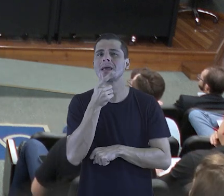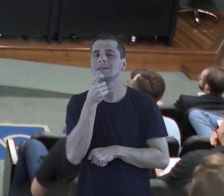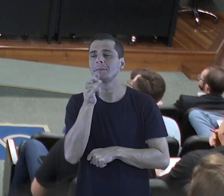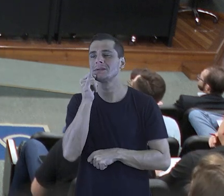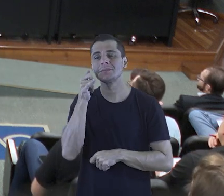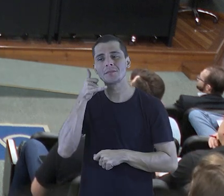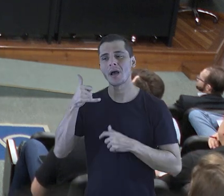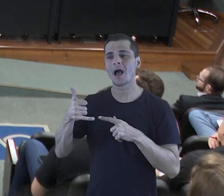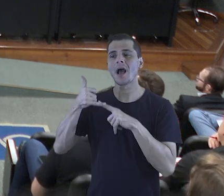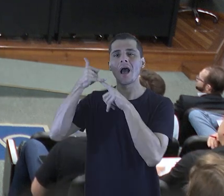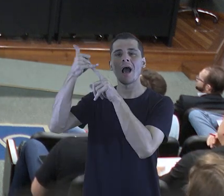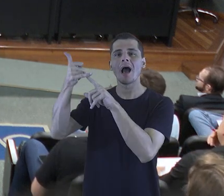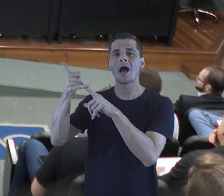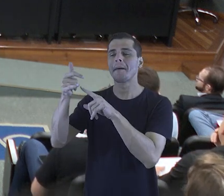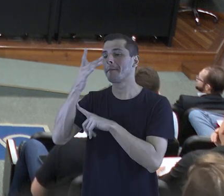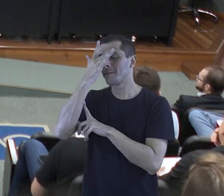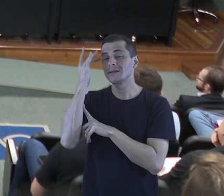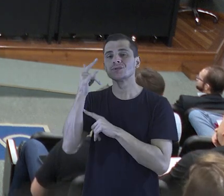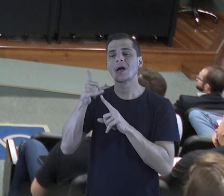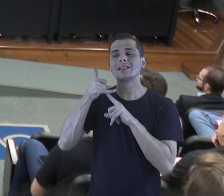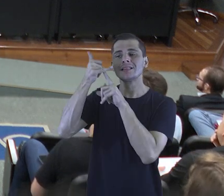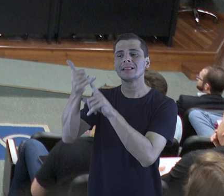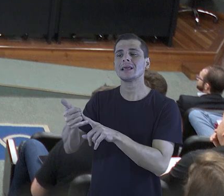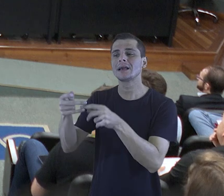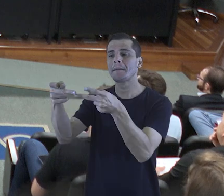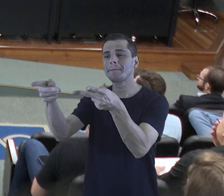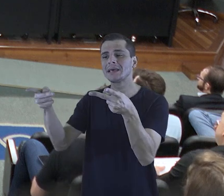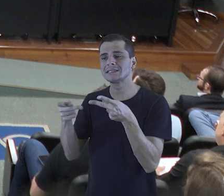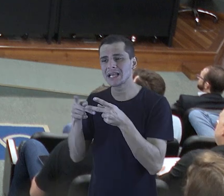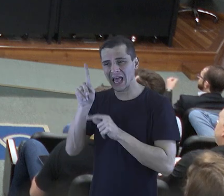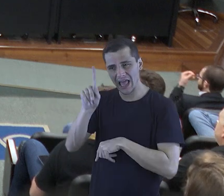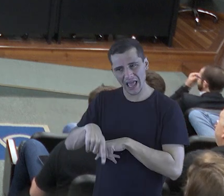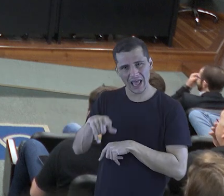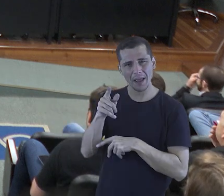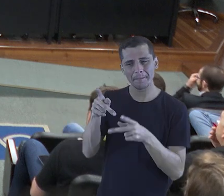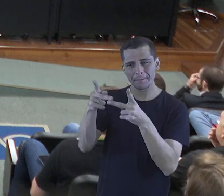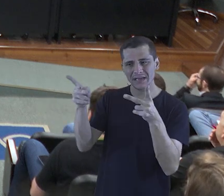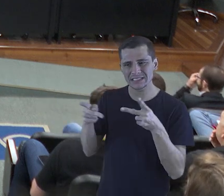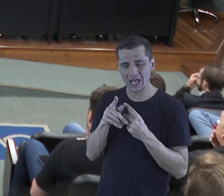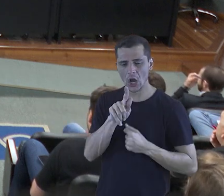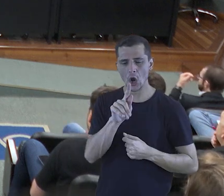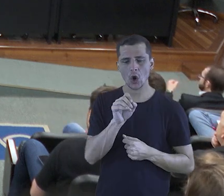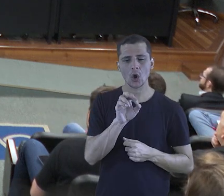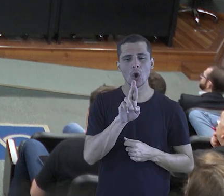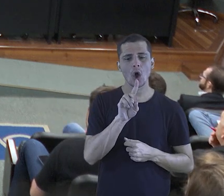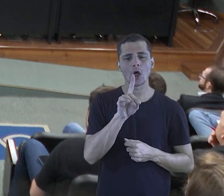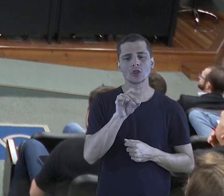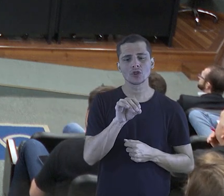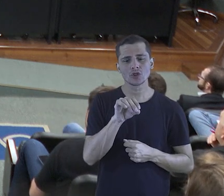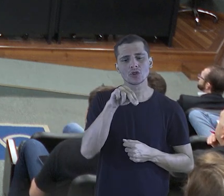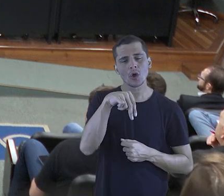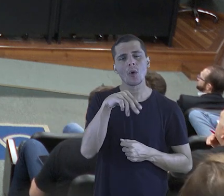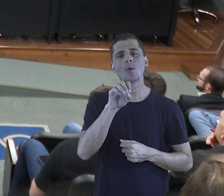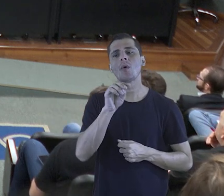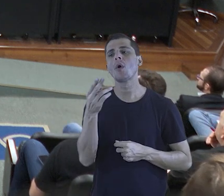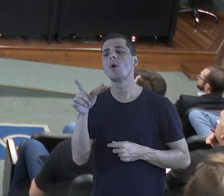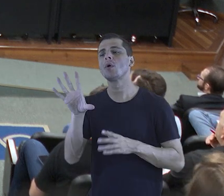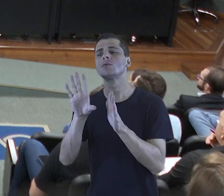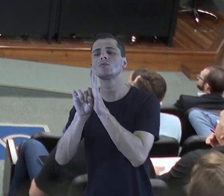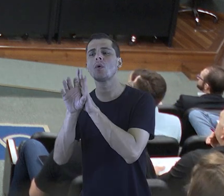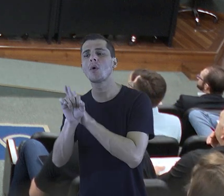aqui está lá no âmbito, no Google, se vocês fizerem uma pesquisa e tal, vocês vão encontrar essa piadinha. Alô, é da pizzaria Gordon?